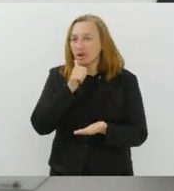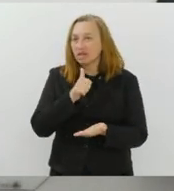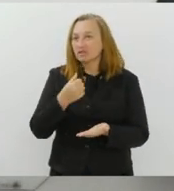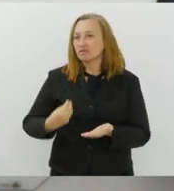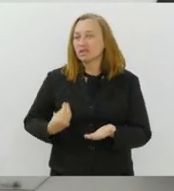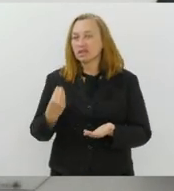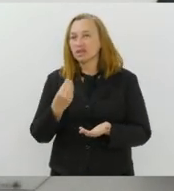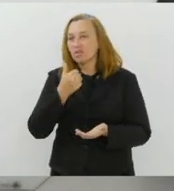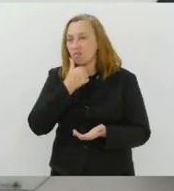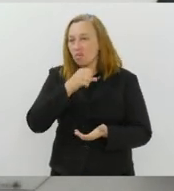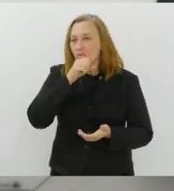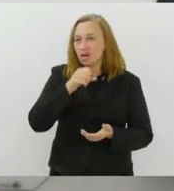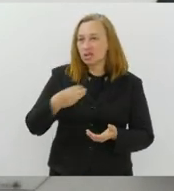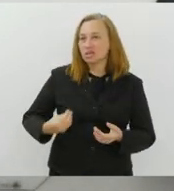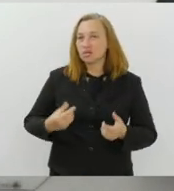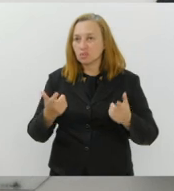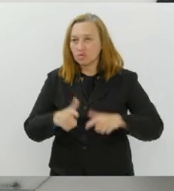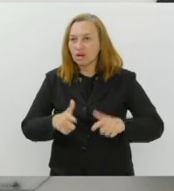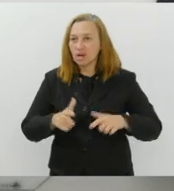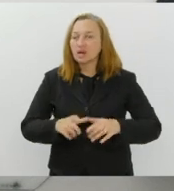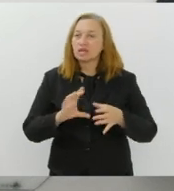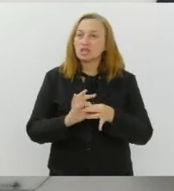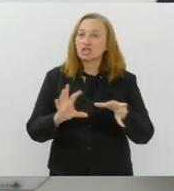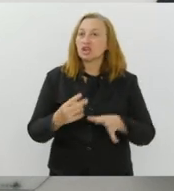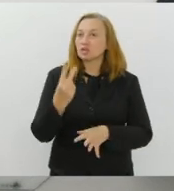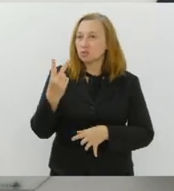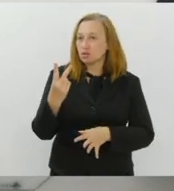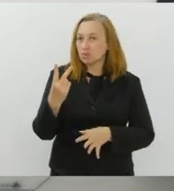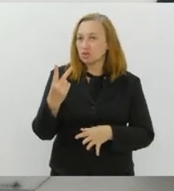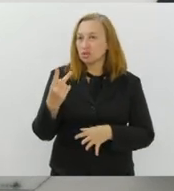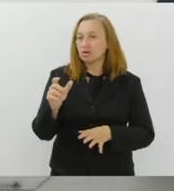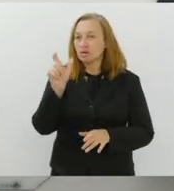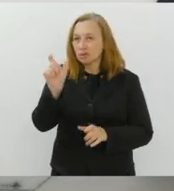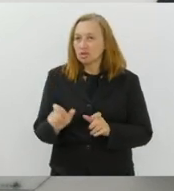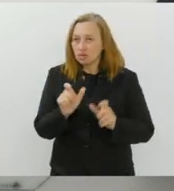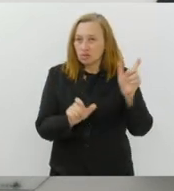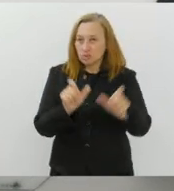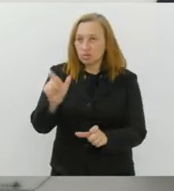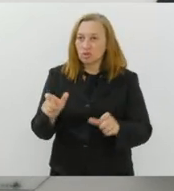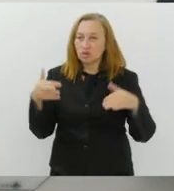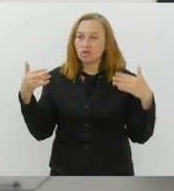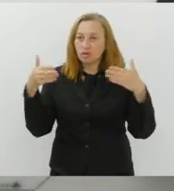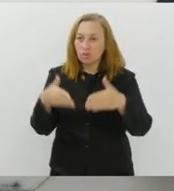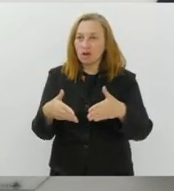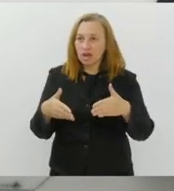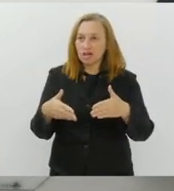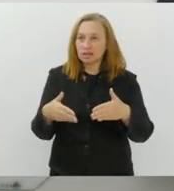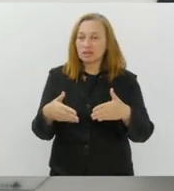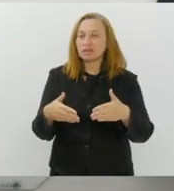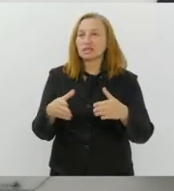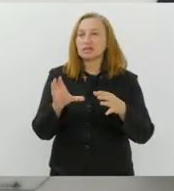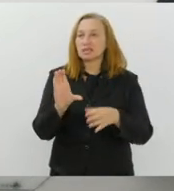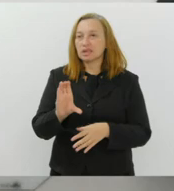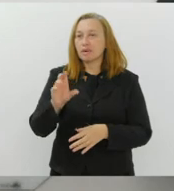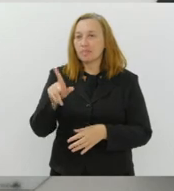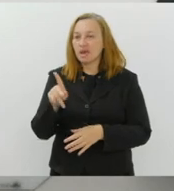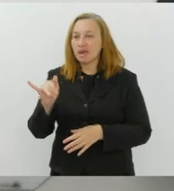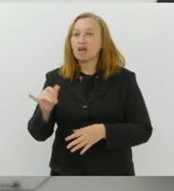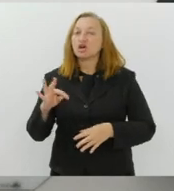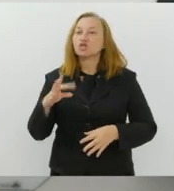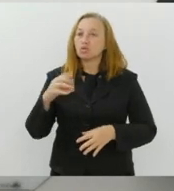presentes. Faço questão de deixar duas pessoas focadas na CPI, na demanda, na tudo que vocês têm